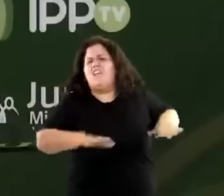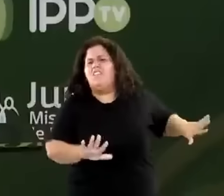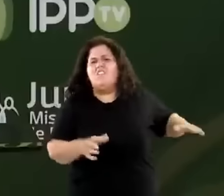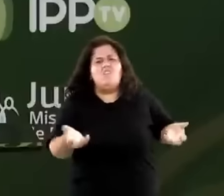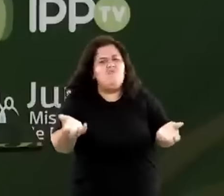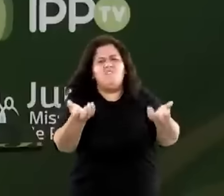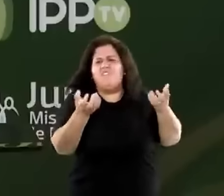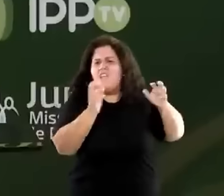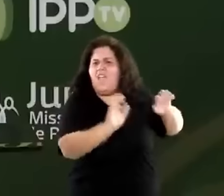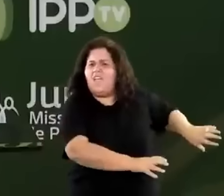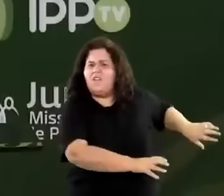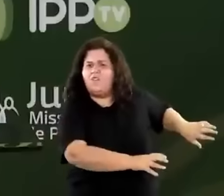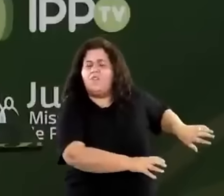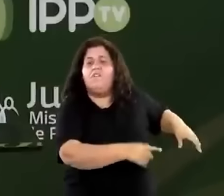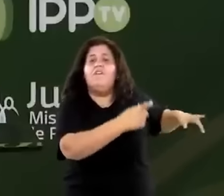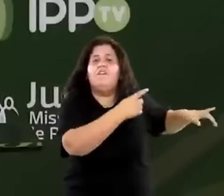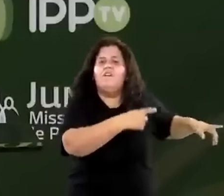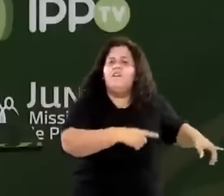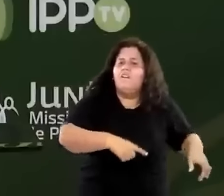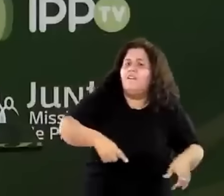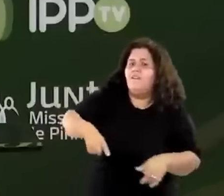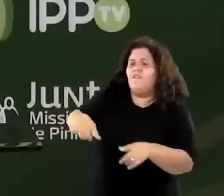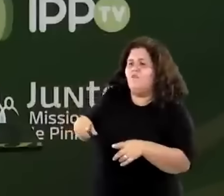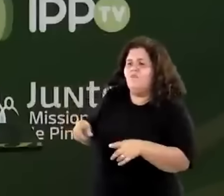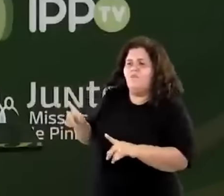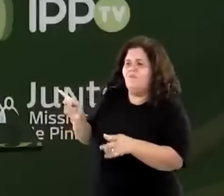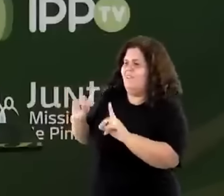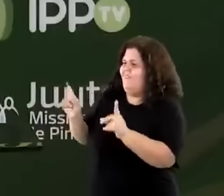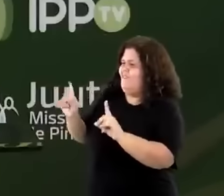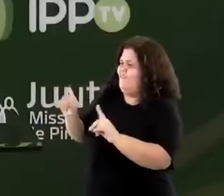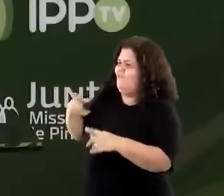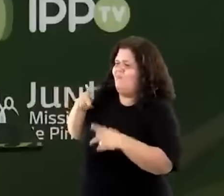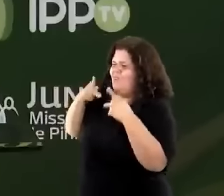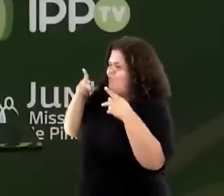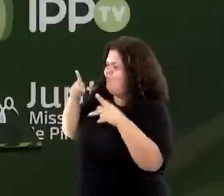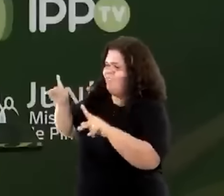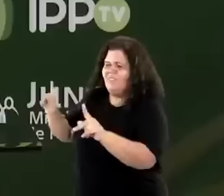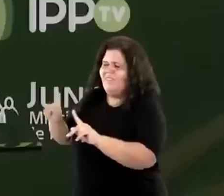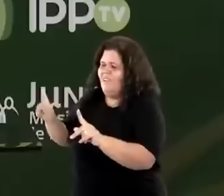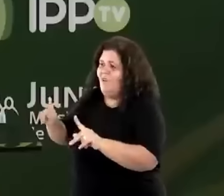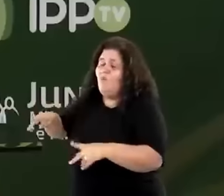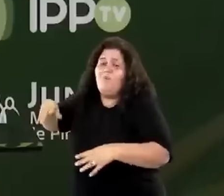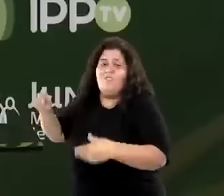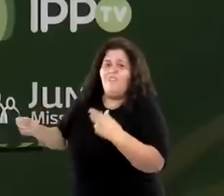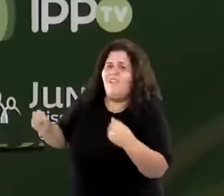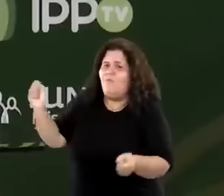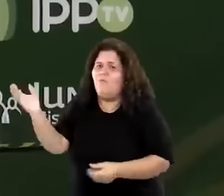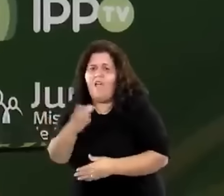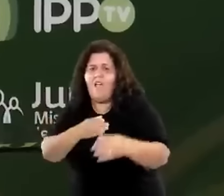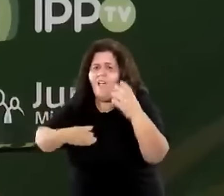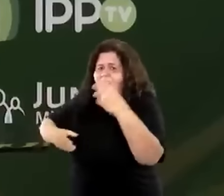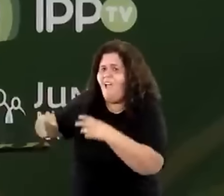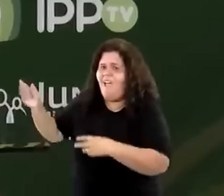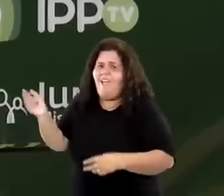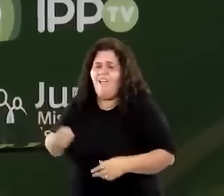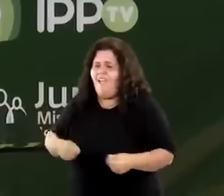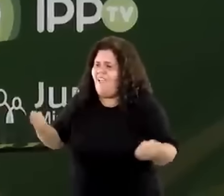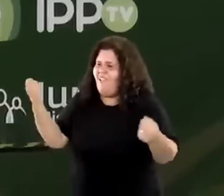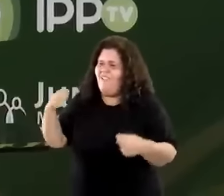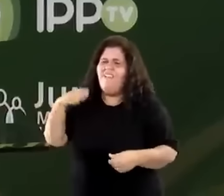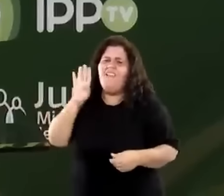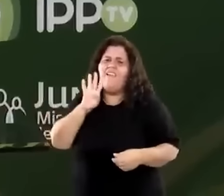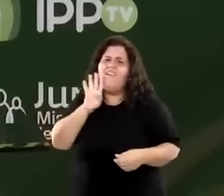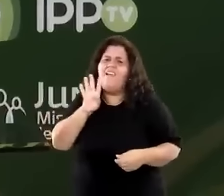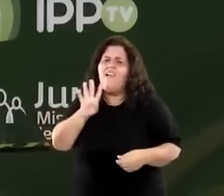de pensar não o céu não vai ser assim não o céu é dinâmico você vai